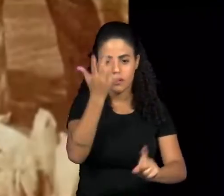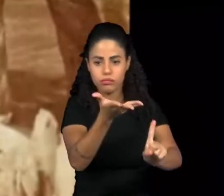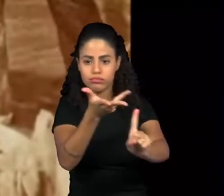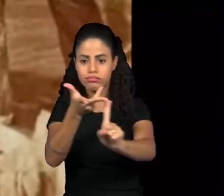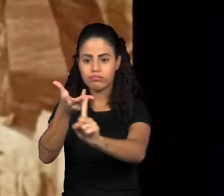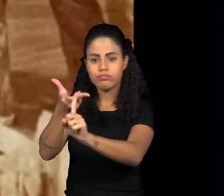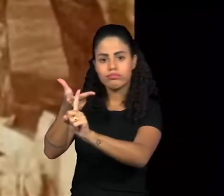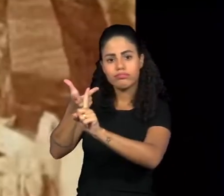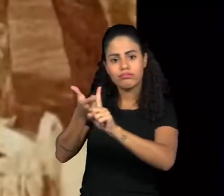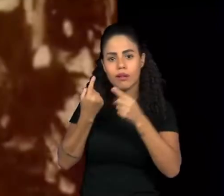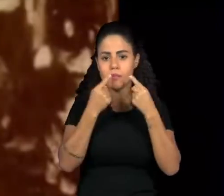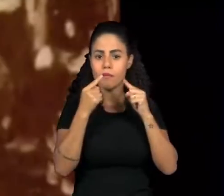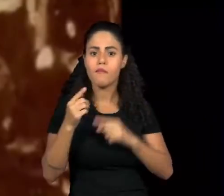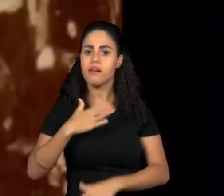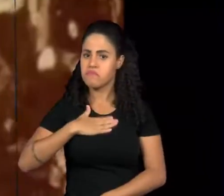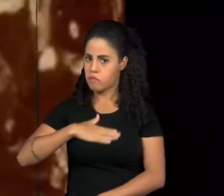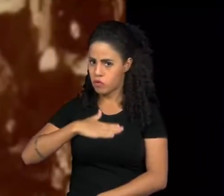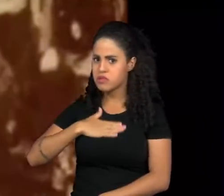e da crítica.